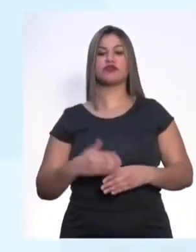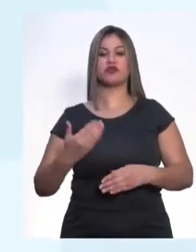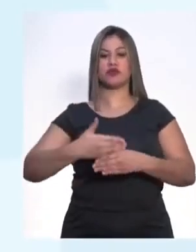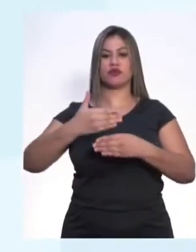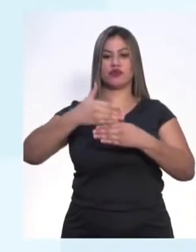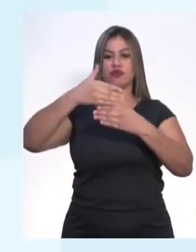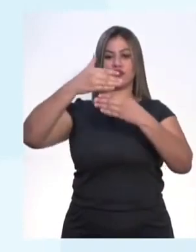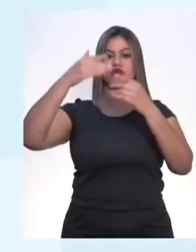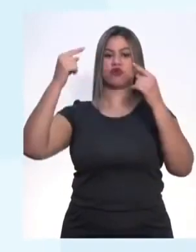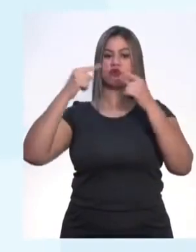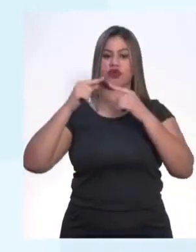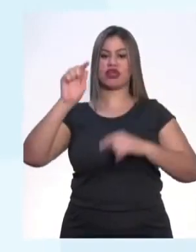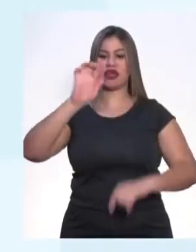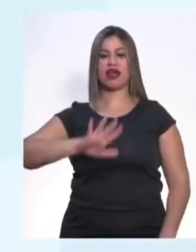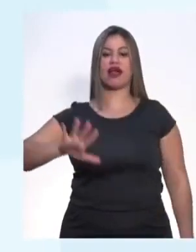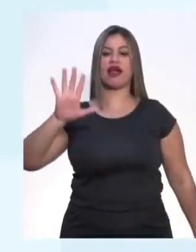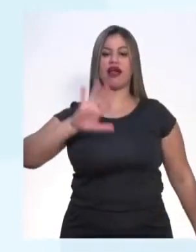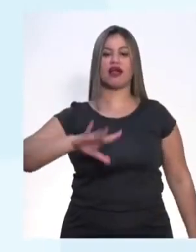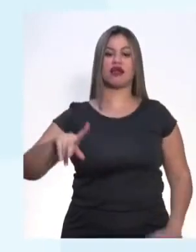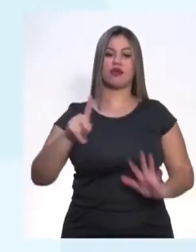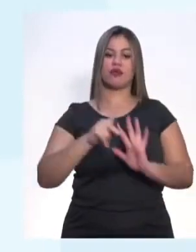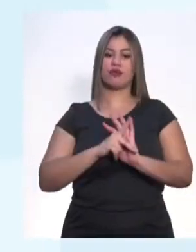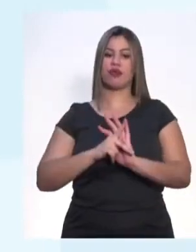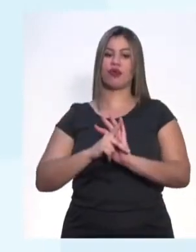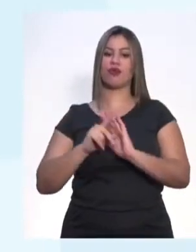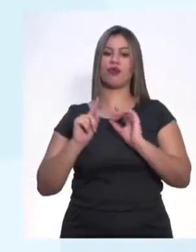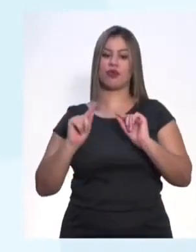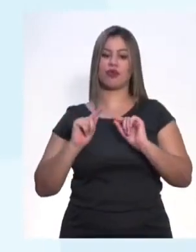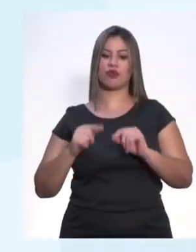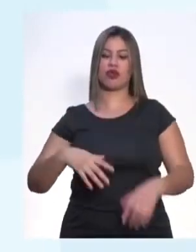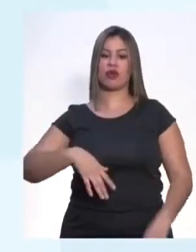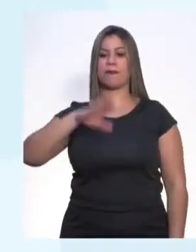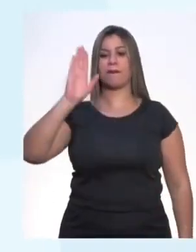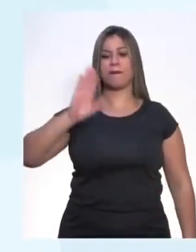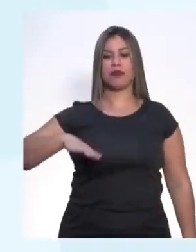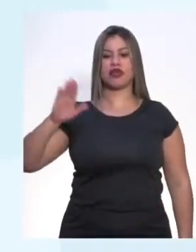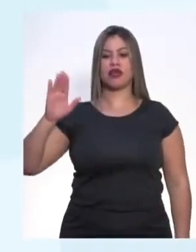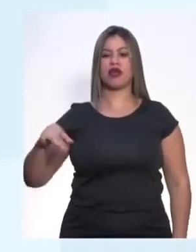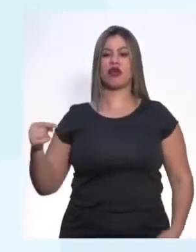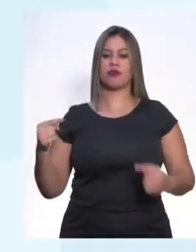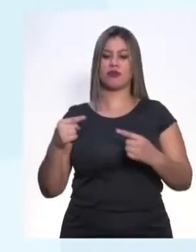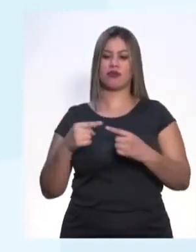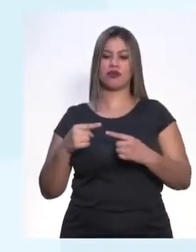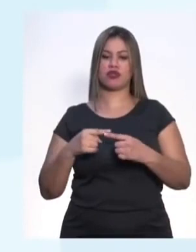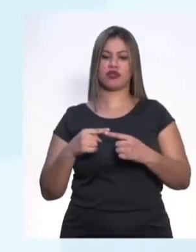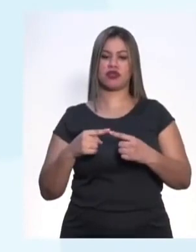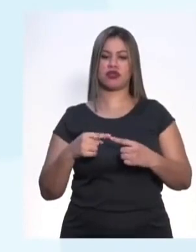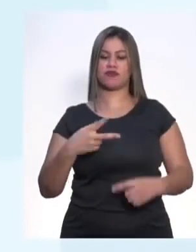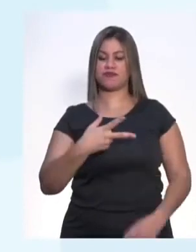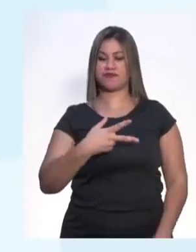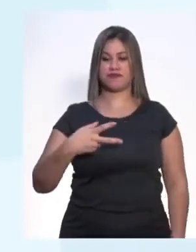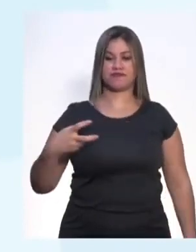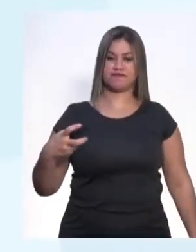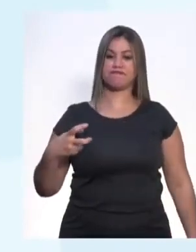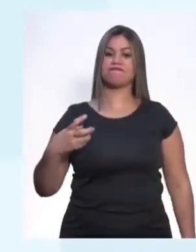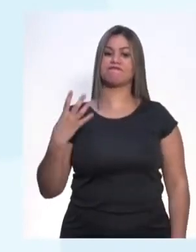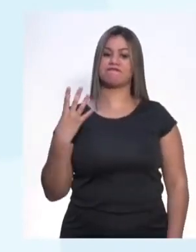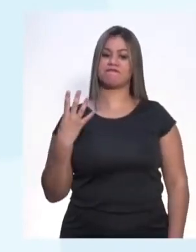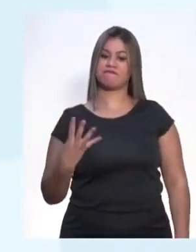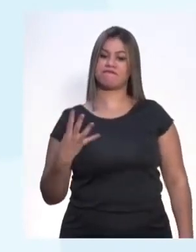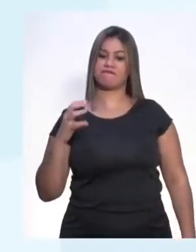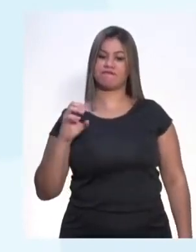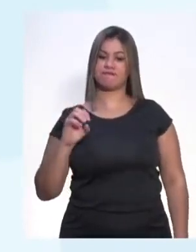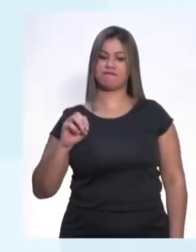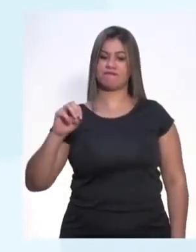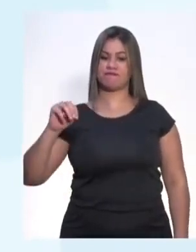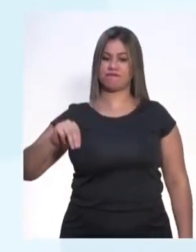a minha área deste muro, que vai ser pintada, vai ser, vou pôr sinal de igual para ficar mais bonitinho. Ele vai ser os